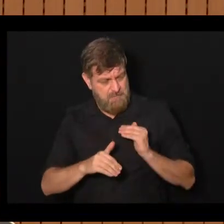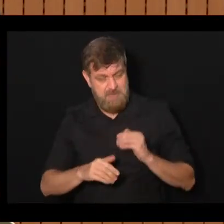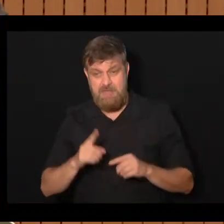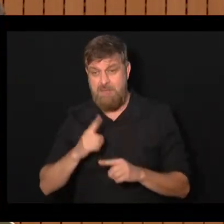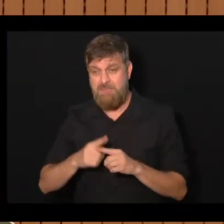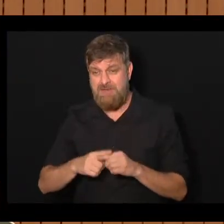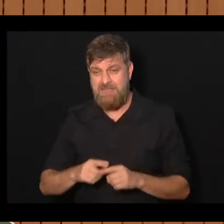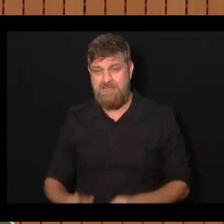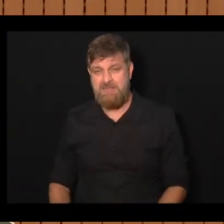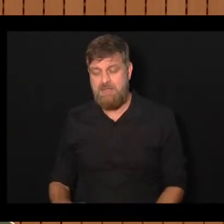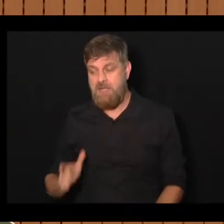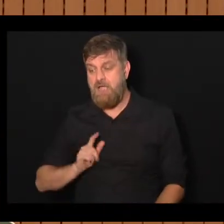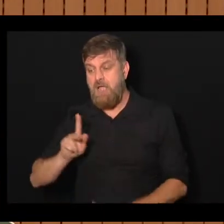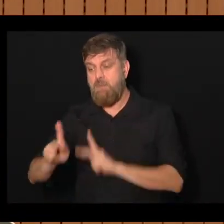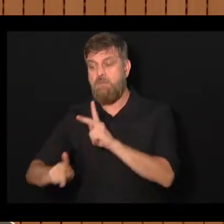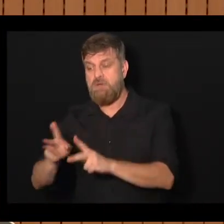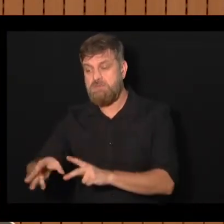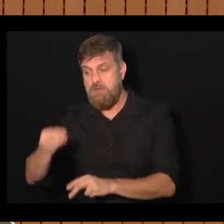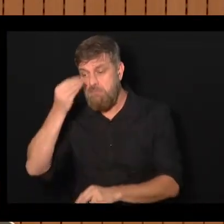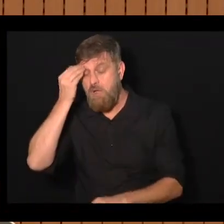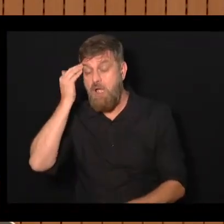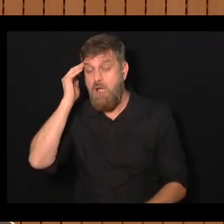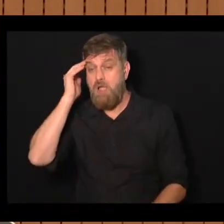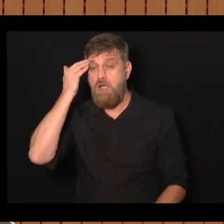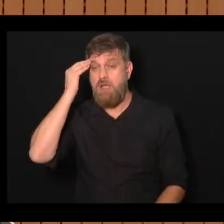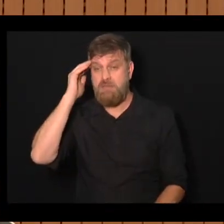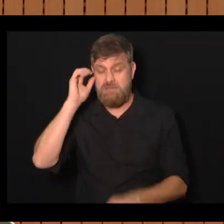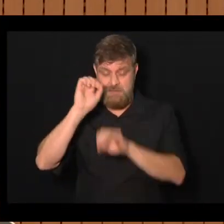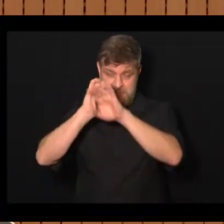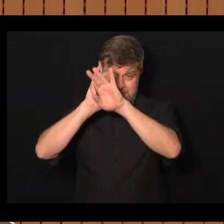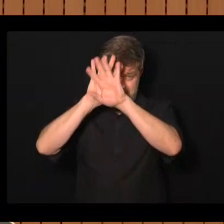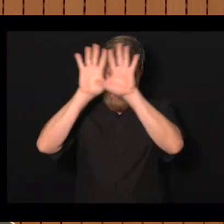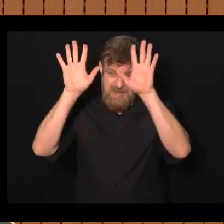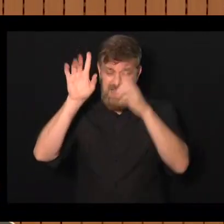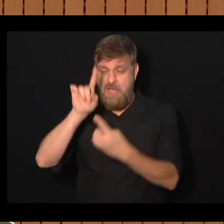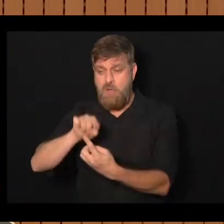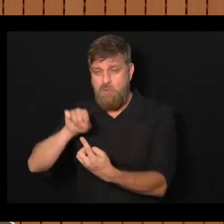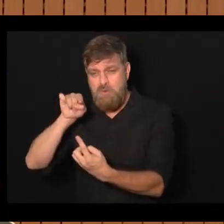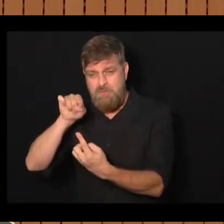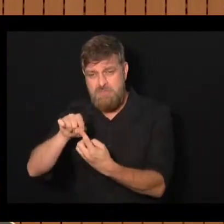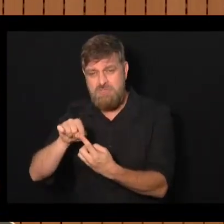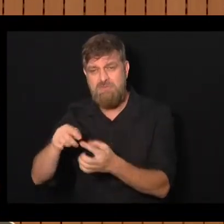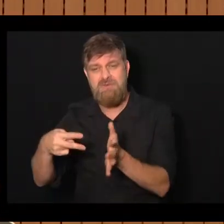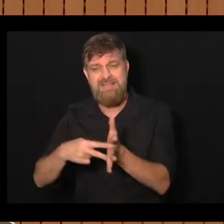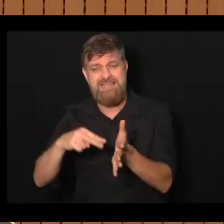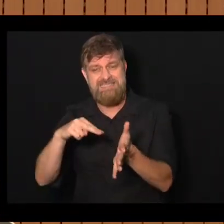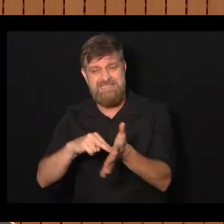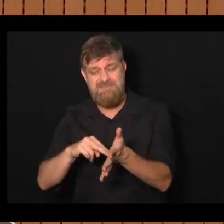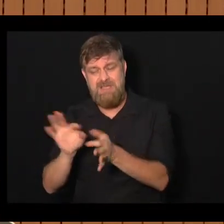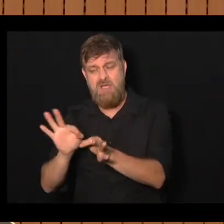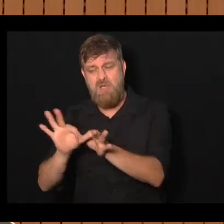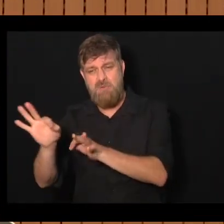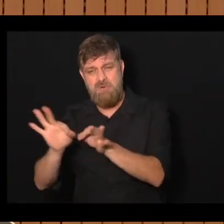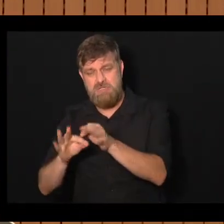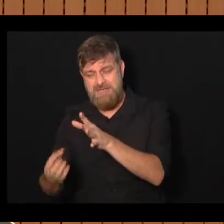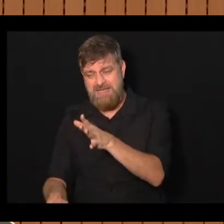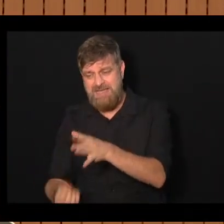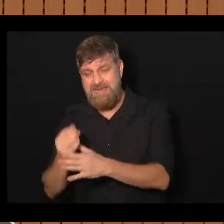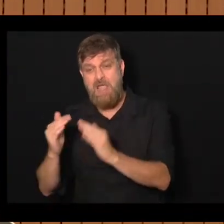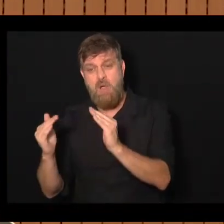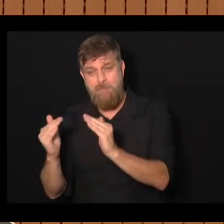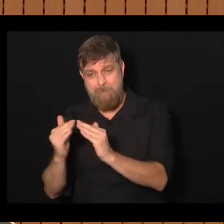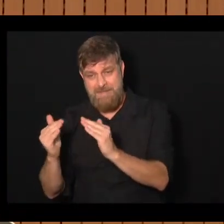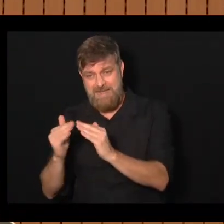mais palatável para a população, para ficar mais claro o que significa esse projeto para